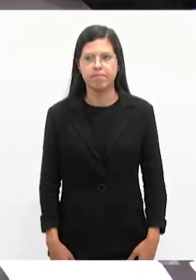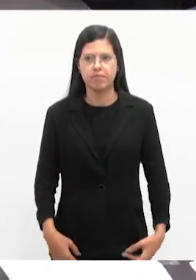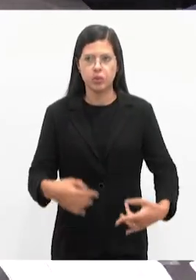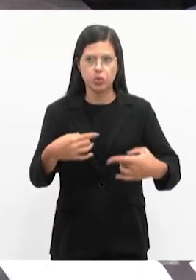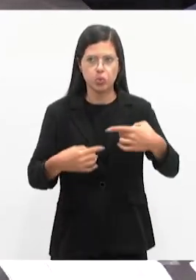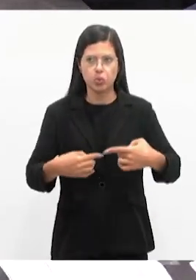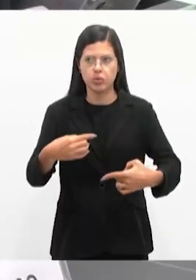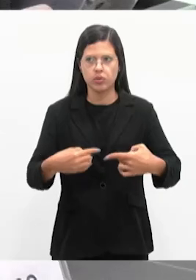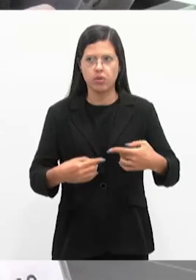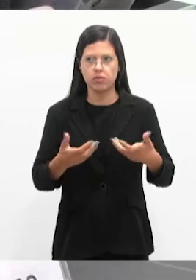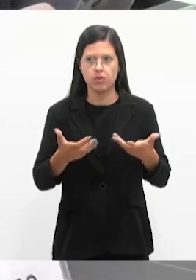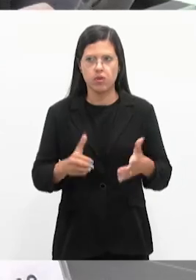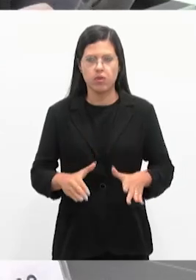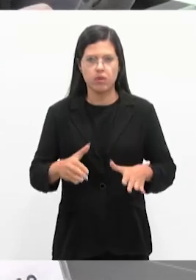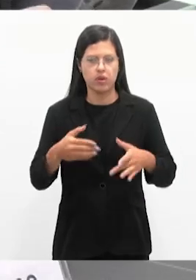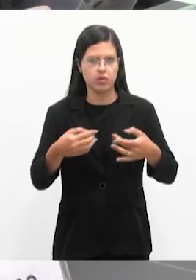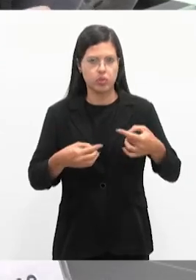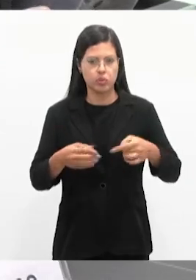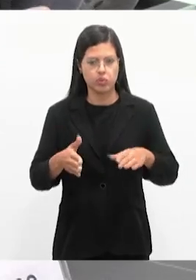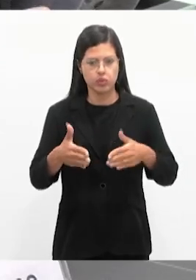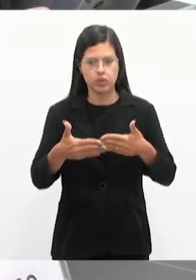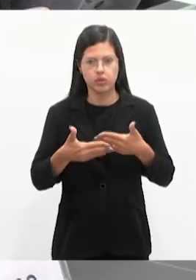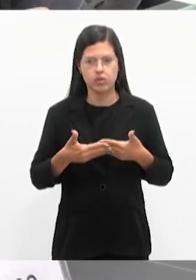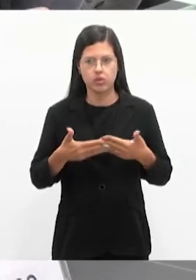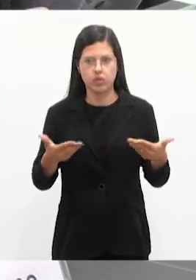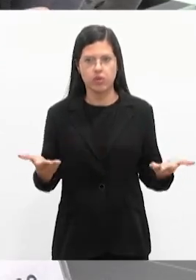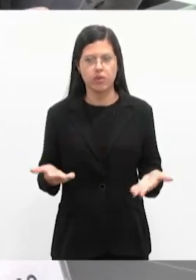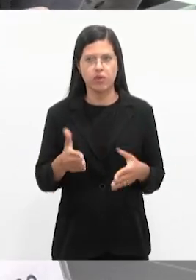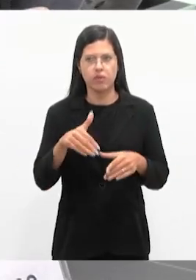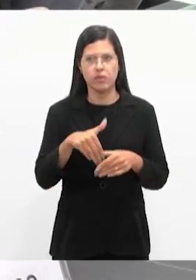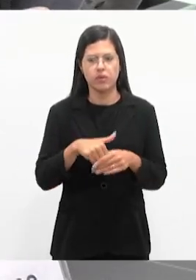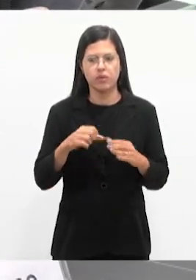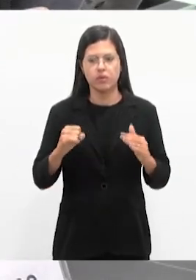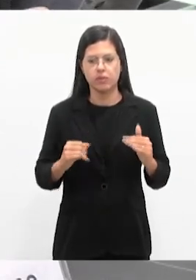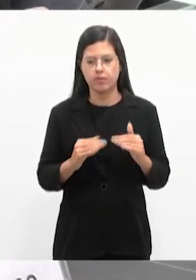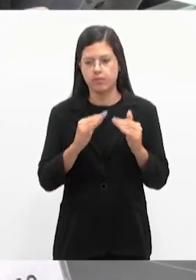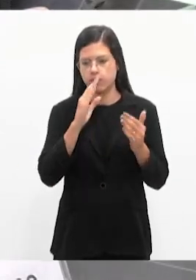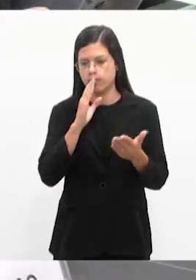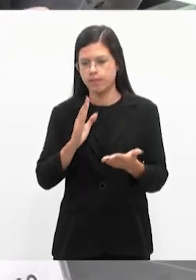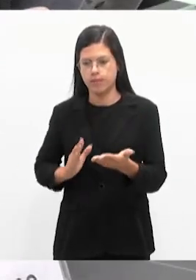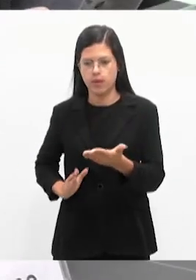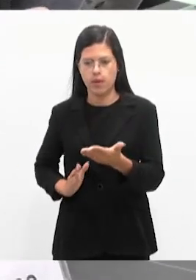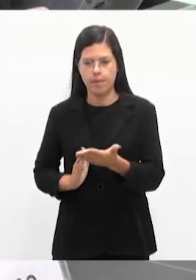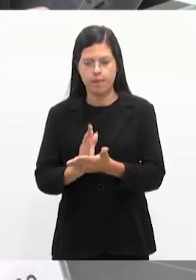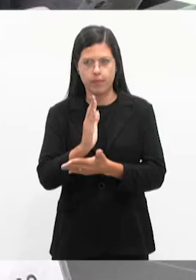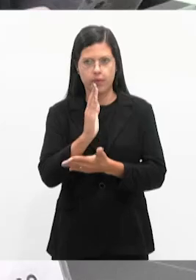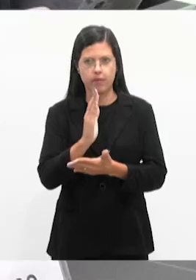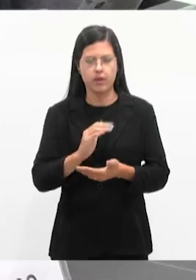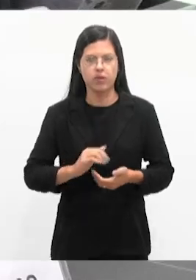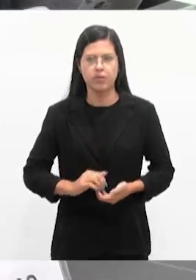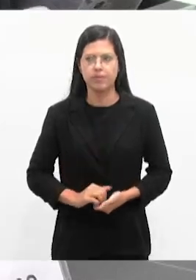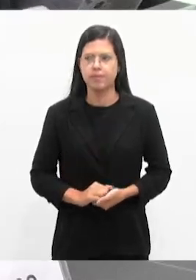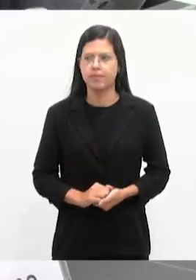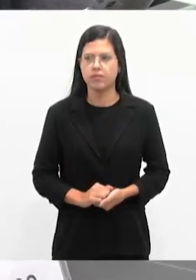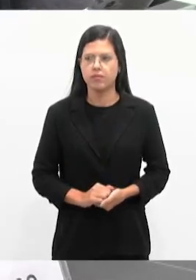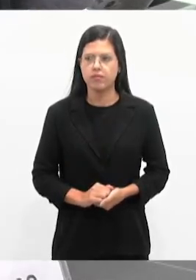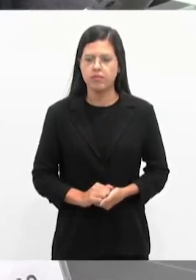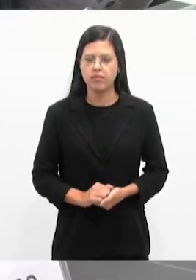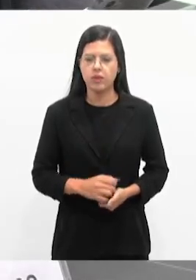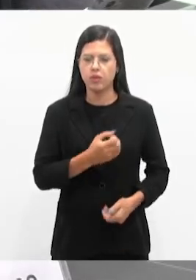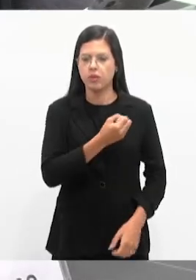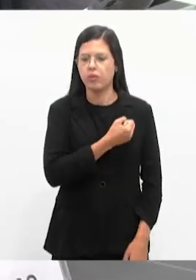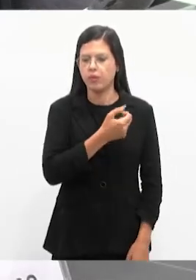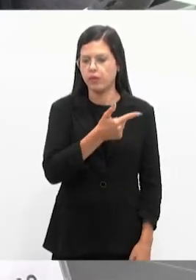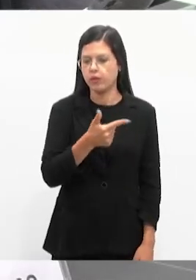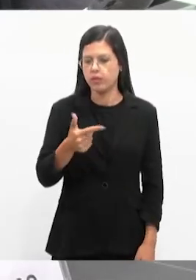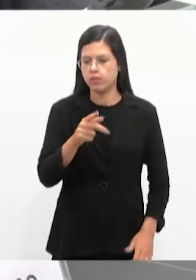discussão, não havendo mais quem queira discutir, em votação, os senhores que aprovam permaneçam como estão. Aprovado. Item